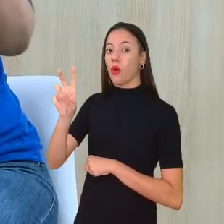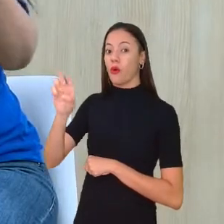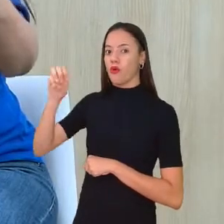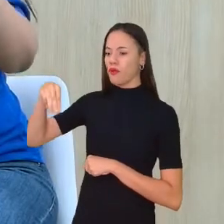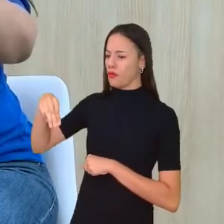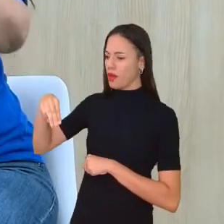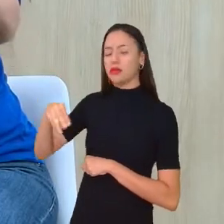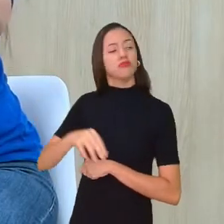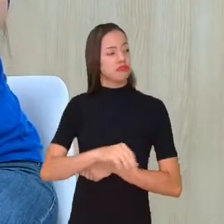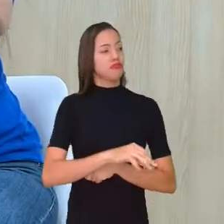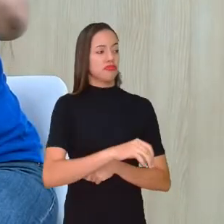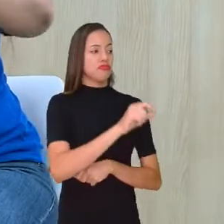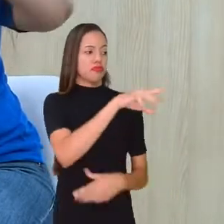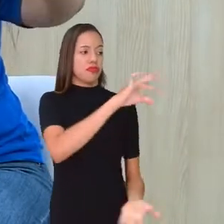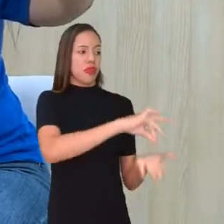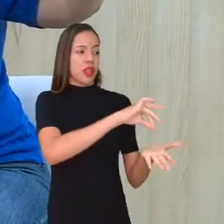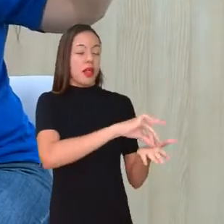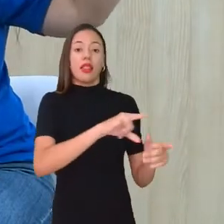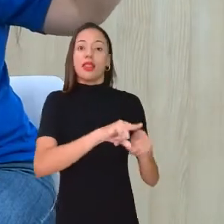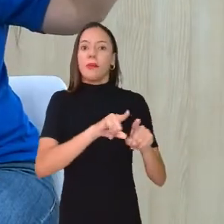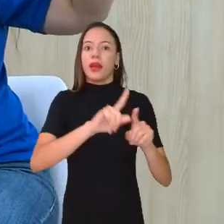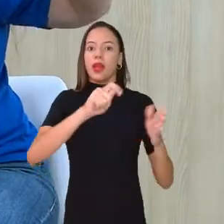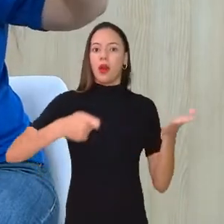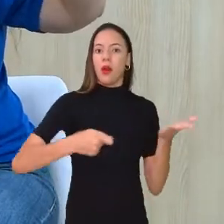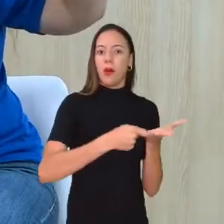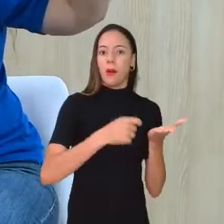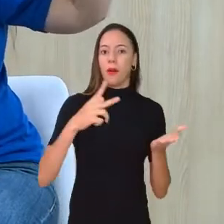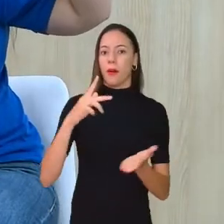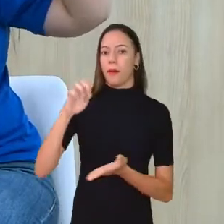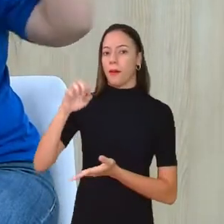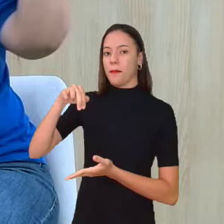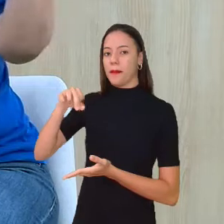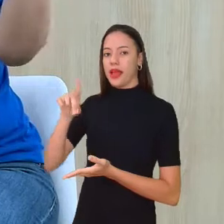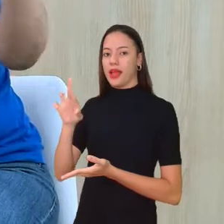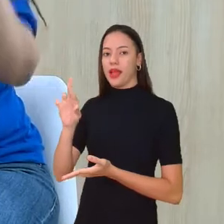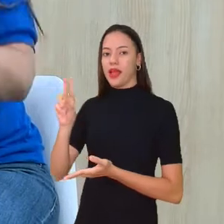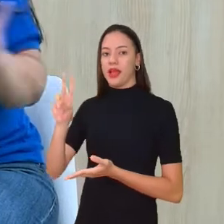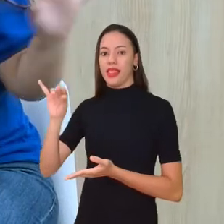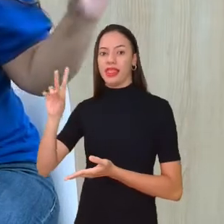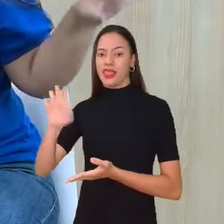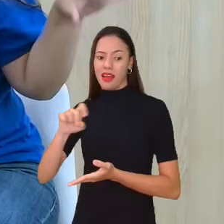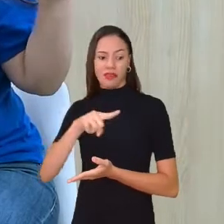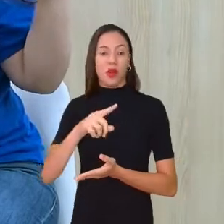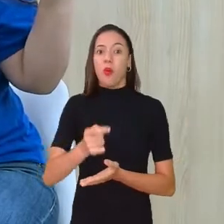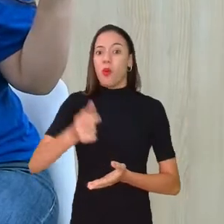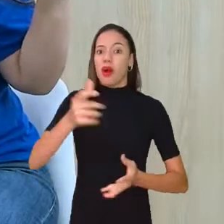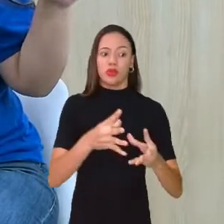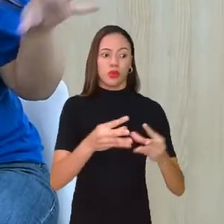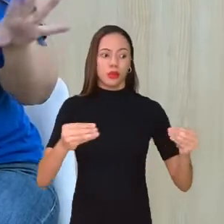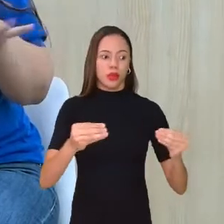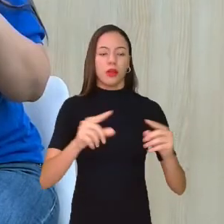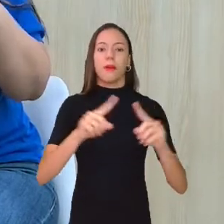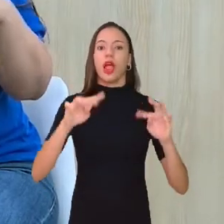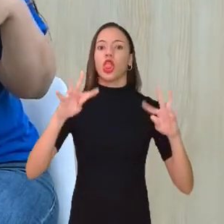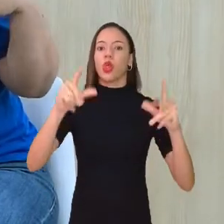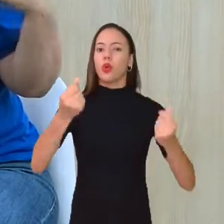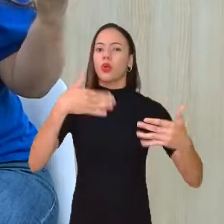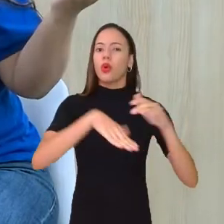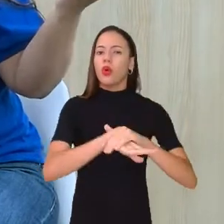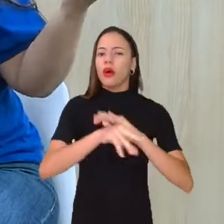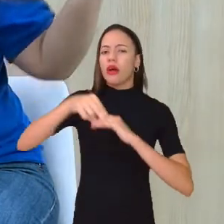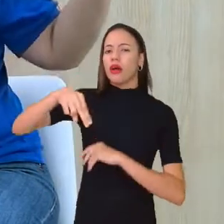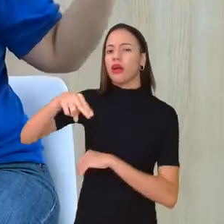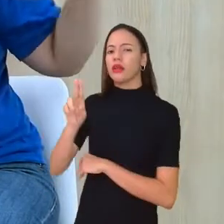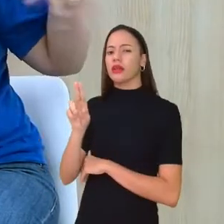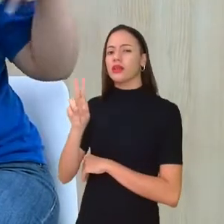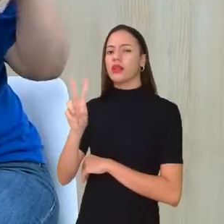cada vez mais o pendrive saiu, né, de circulação e hoje tudo fica na nuvem. Então, o que é